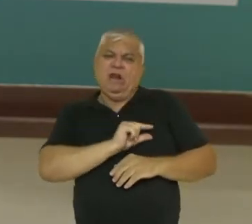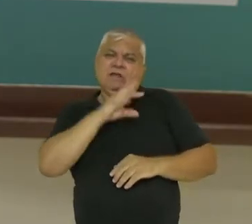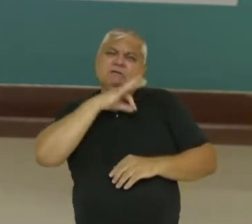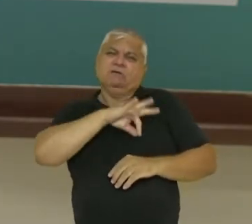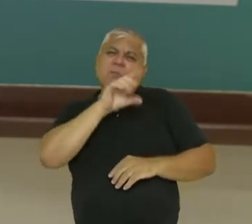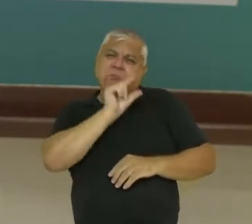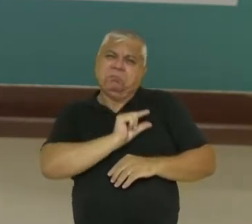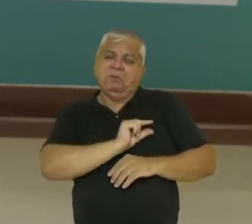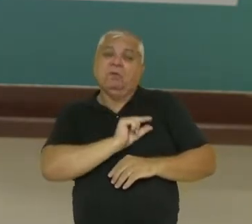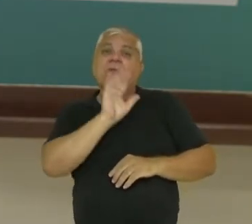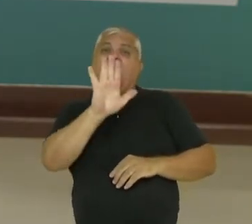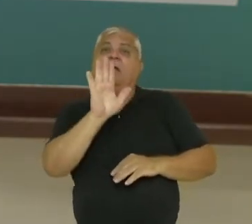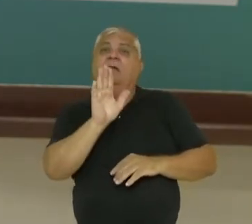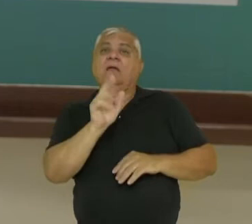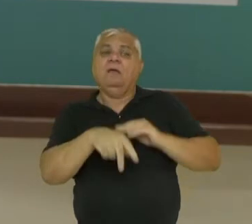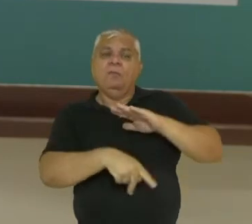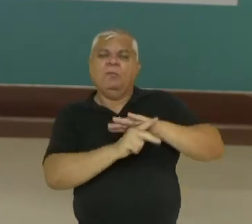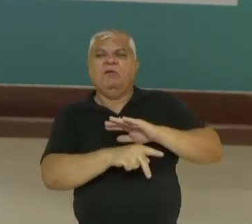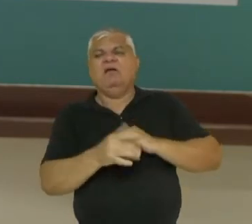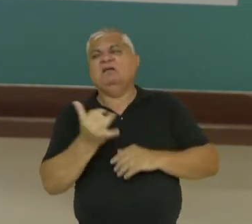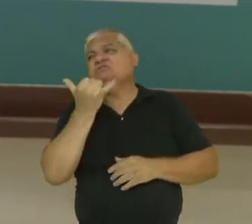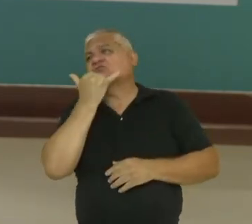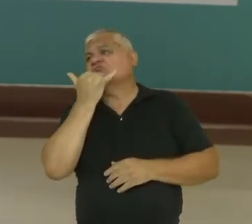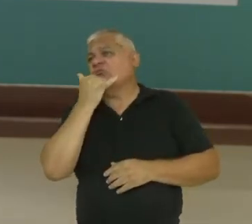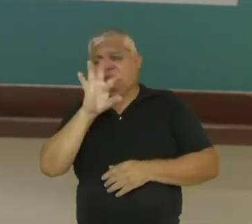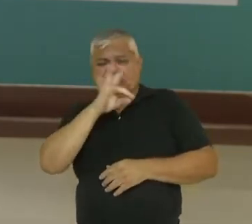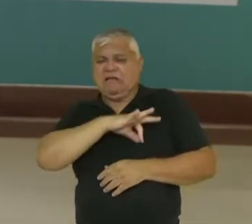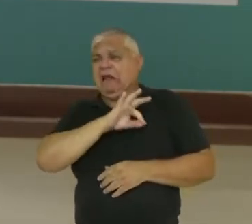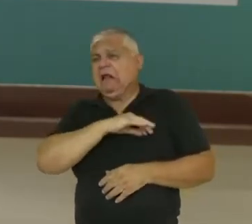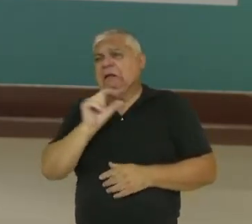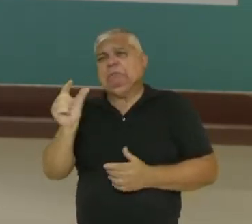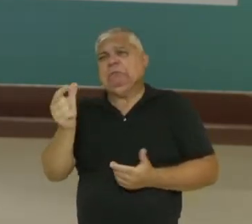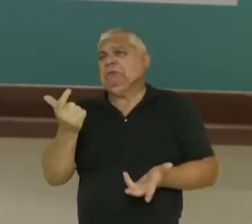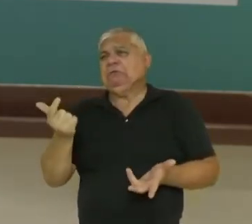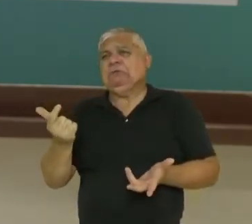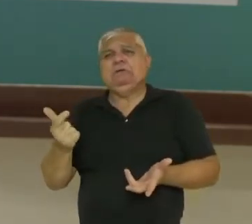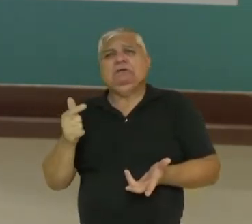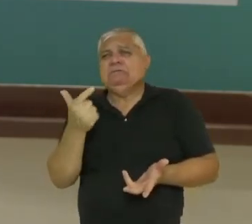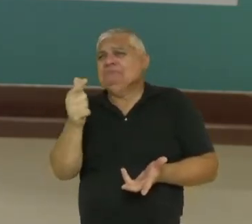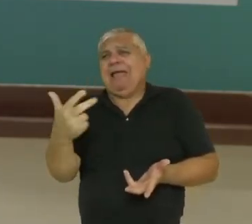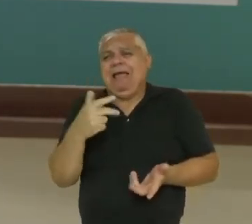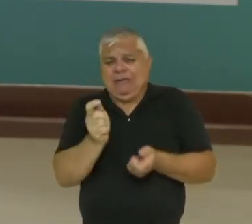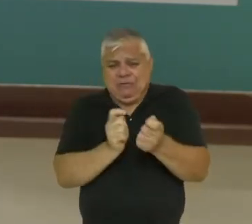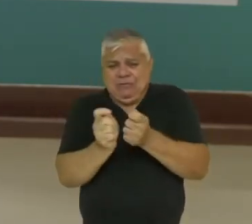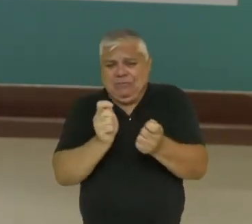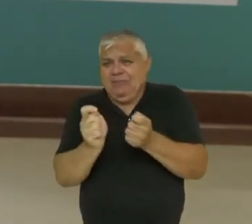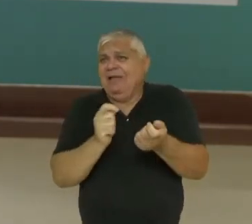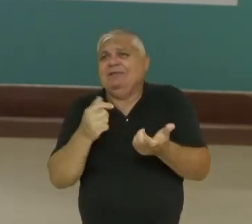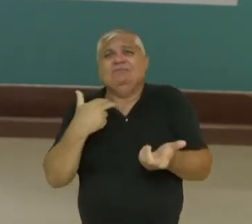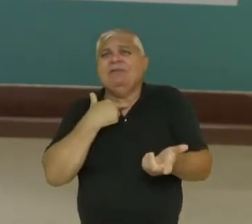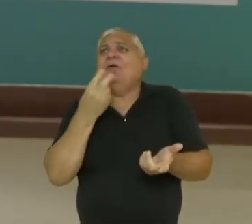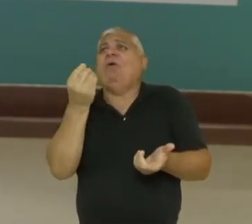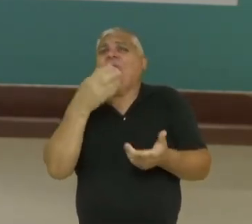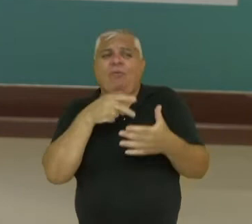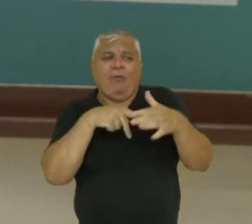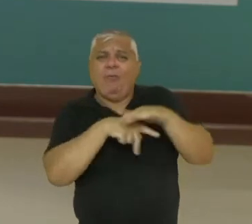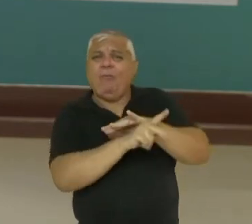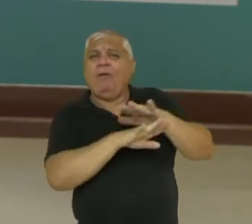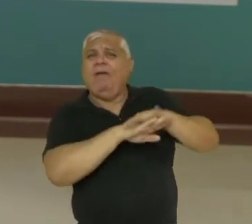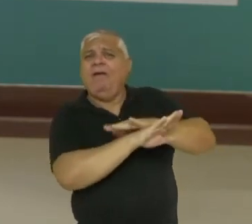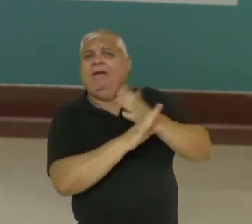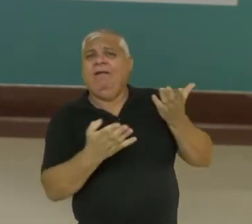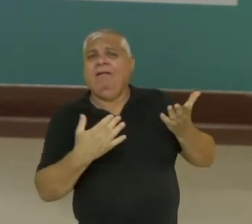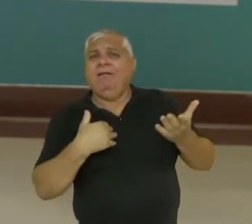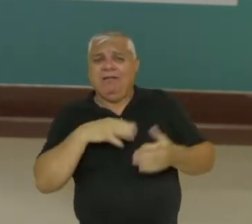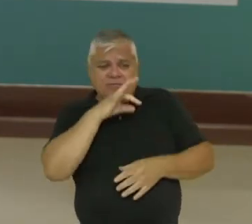desculpa que muita gente diz o seguinte: eu ganho pouco, eu não tenho como economizar. Como é que eu vou guardar dinheiro se o que eu